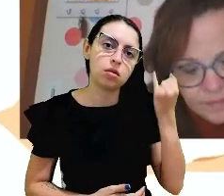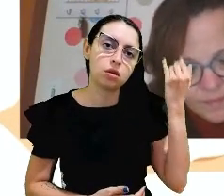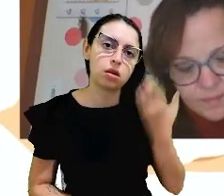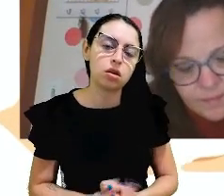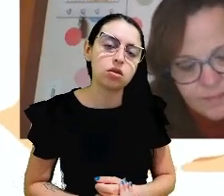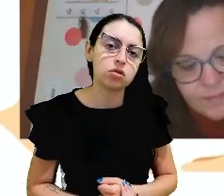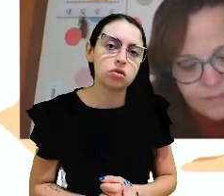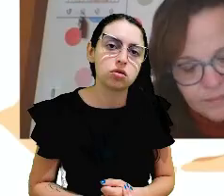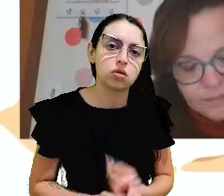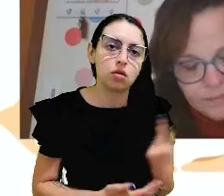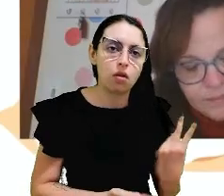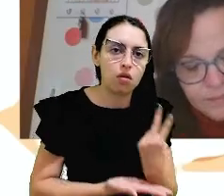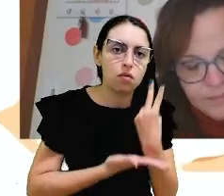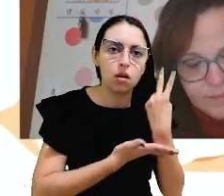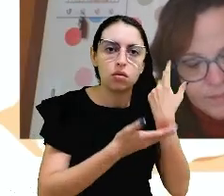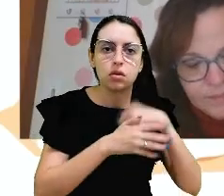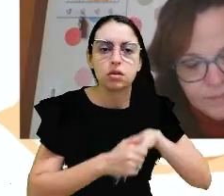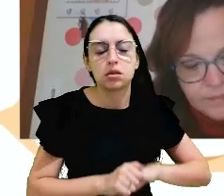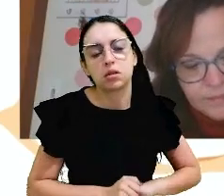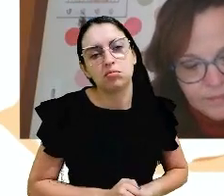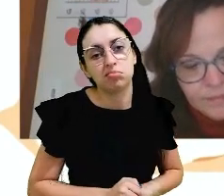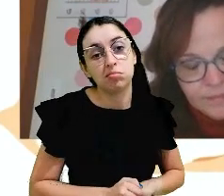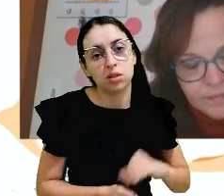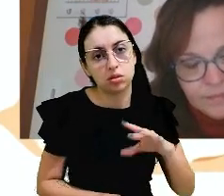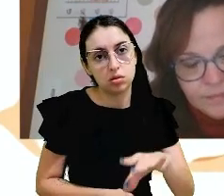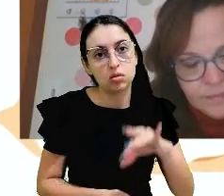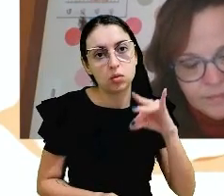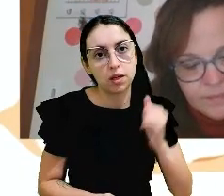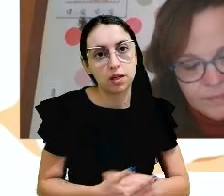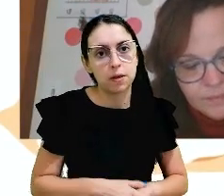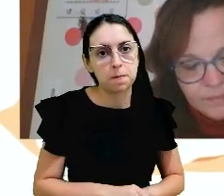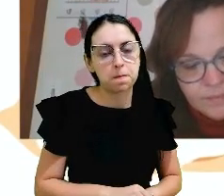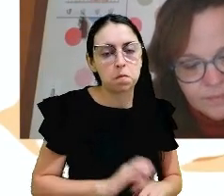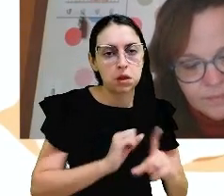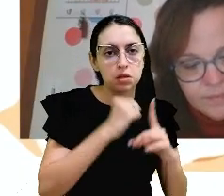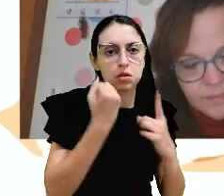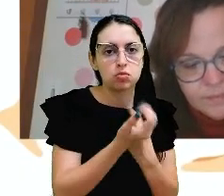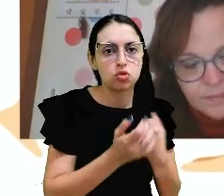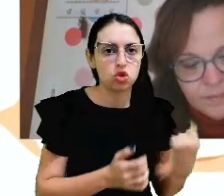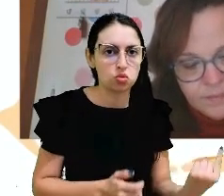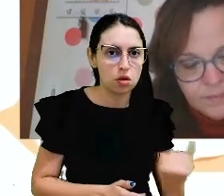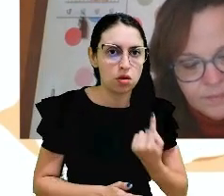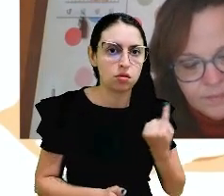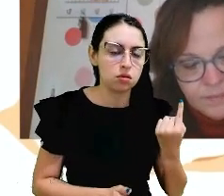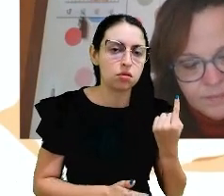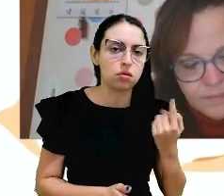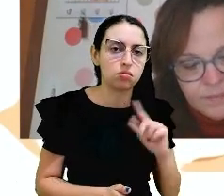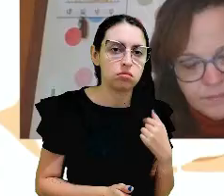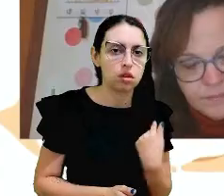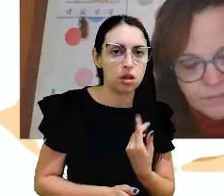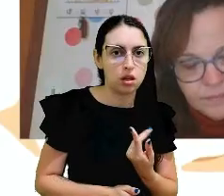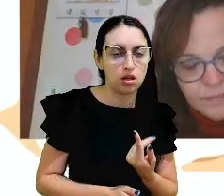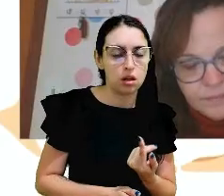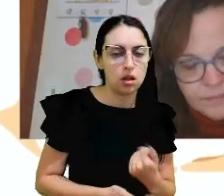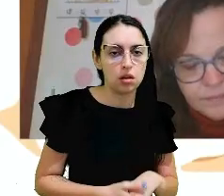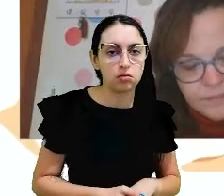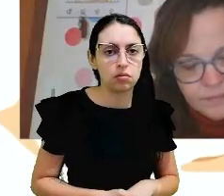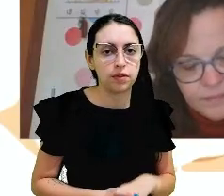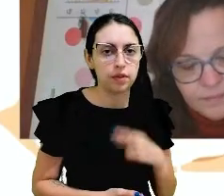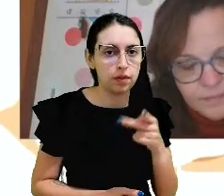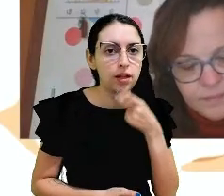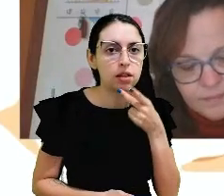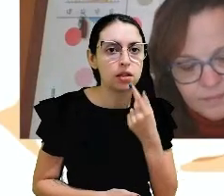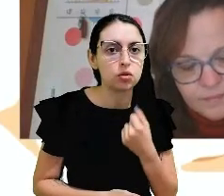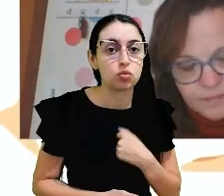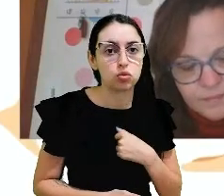valor alternativo numa sociedade individualista como a nossa, né? E daí, falando desse meu lugar de fala